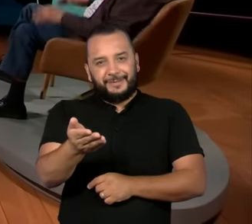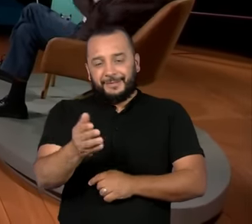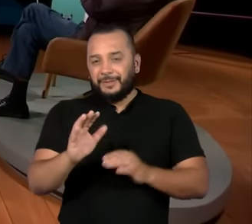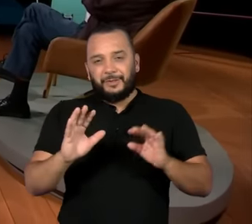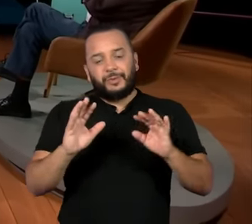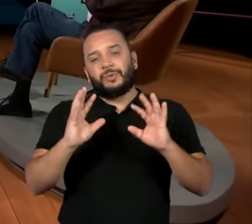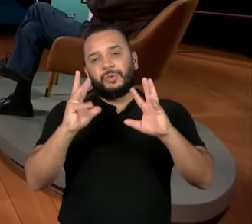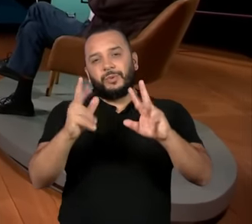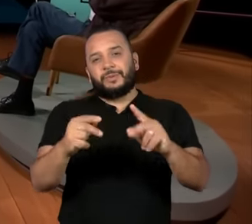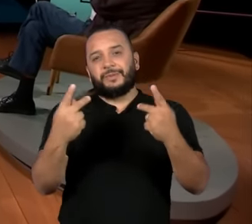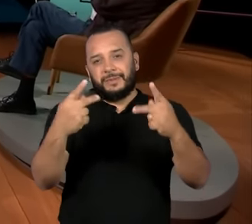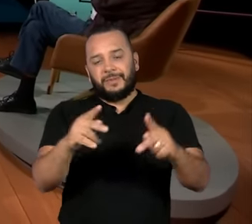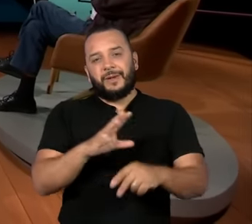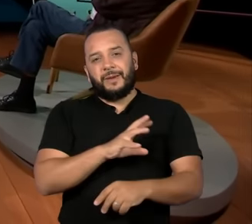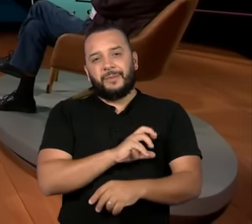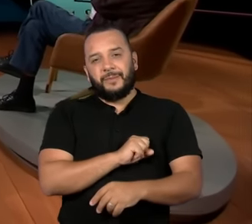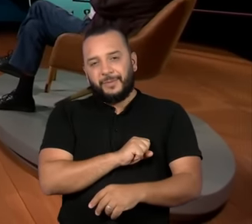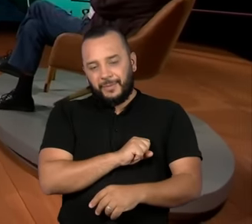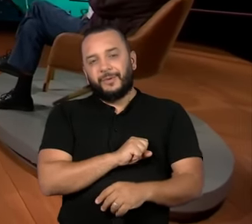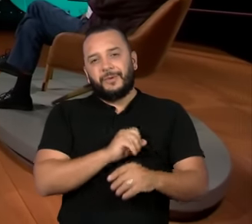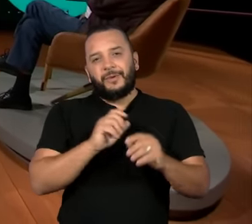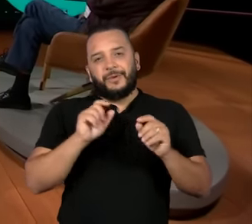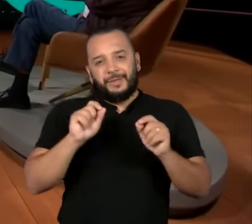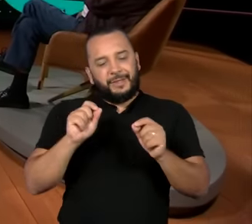seus. Amor e luz.